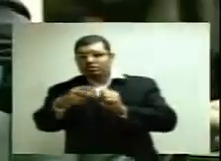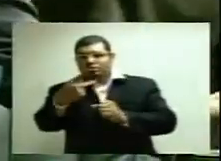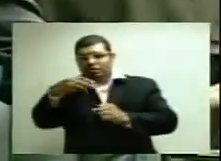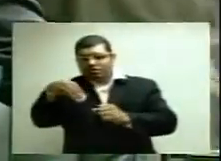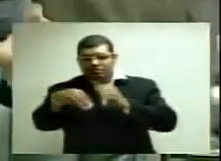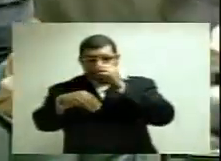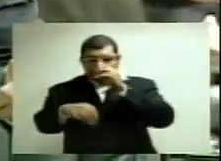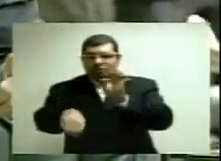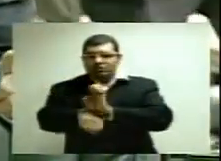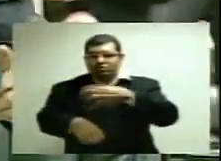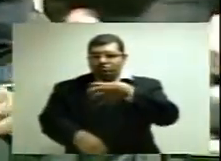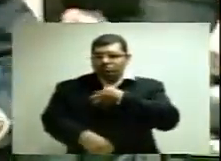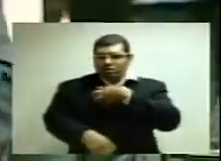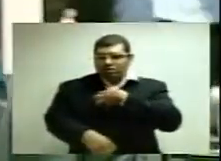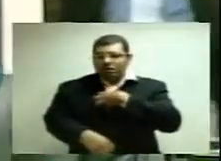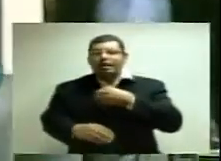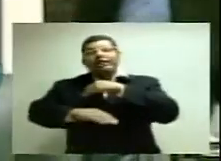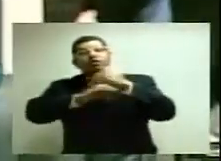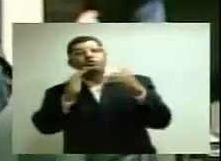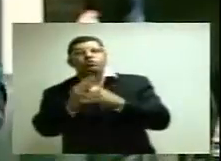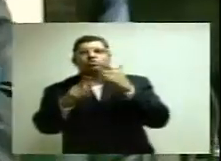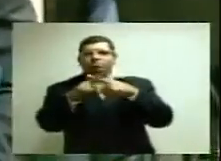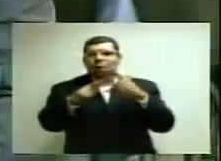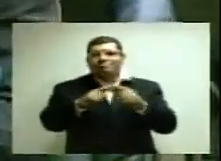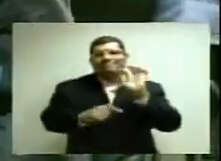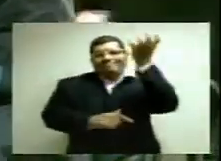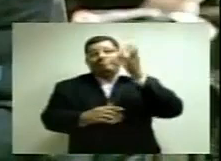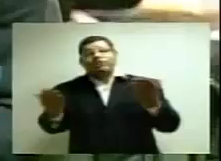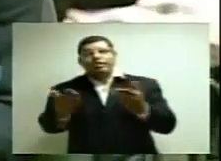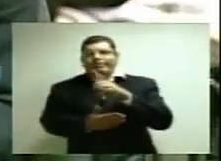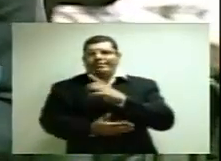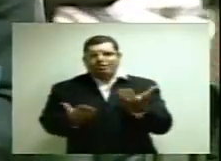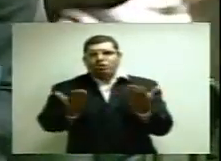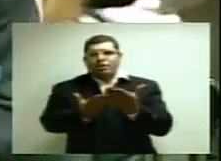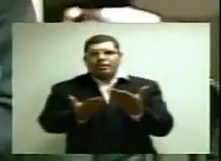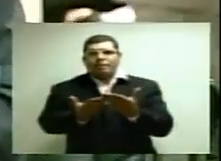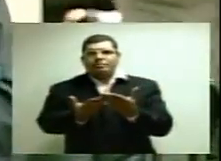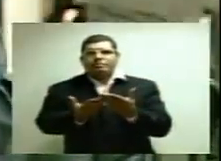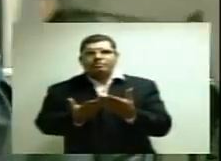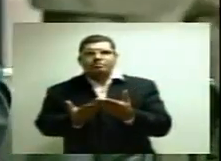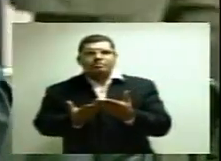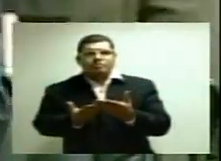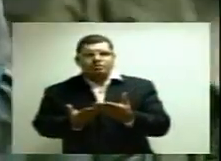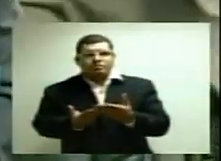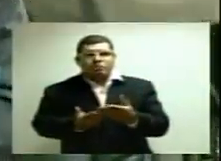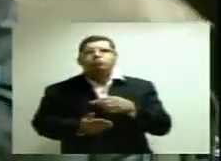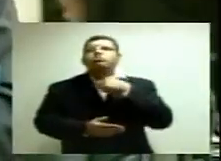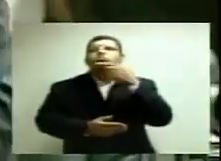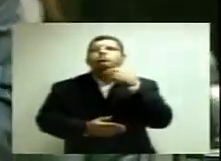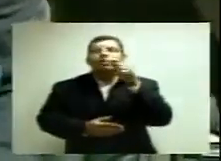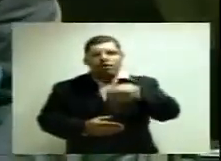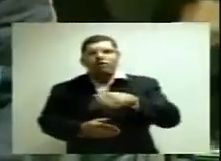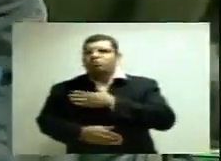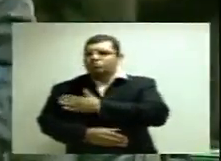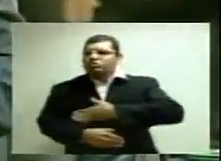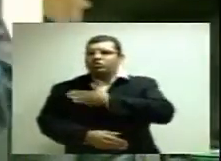PM no estado da Bahia, de todas as consequências que aconteceram, algo que, em sã consciência, ninguém aqui